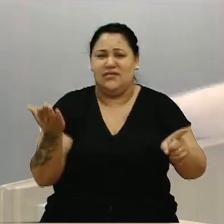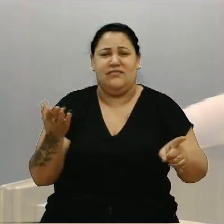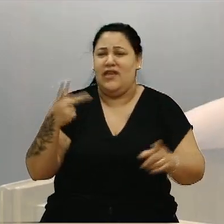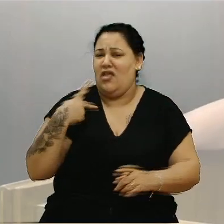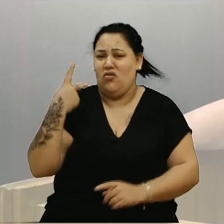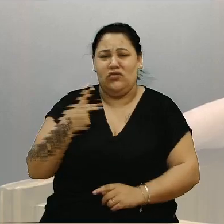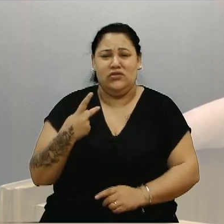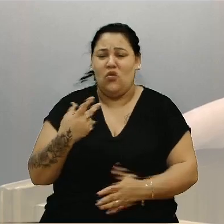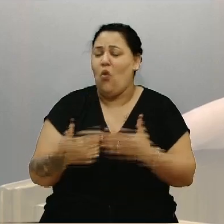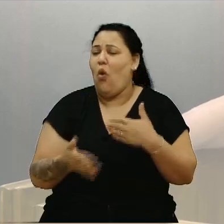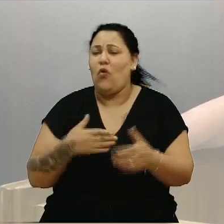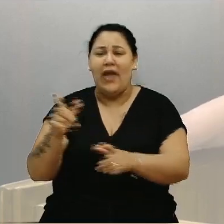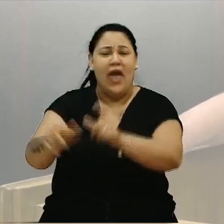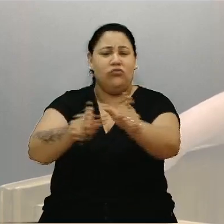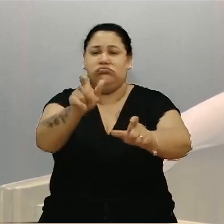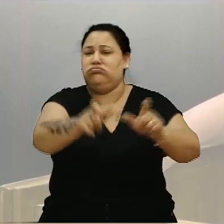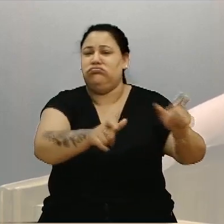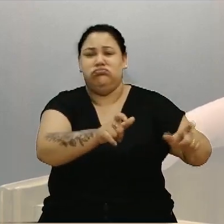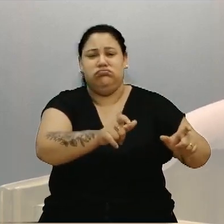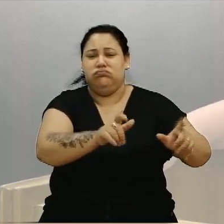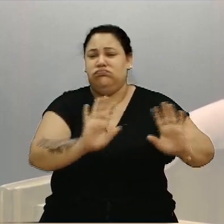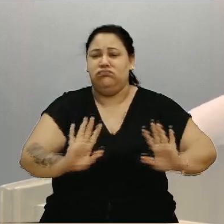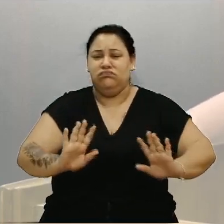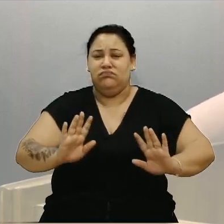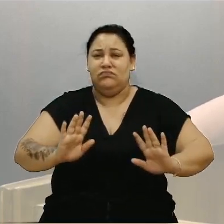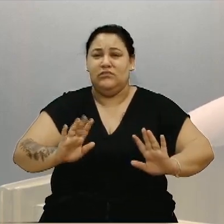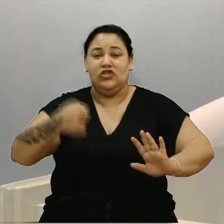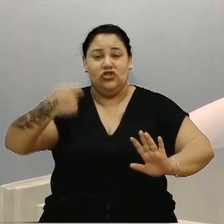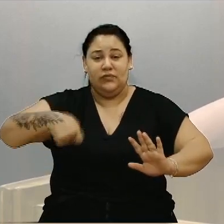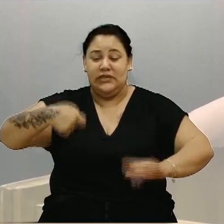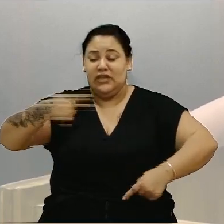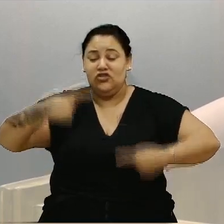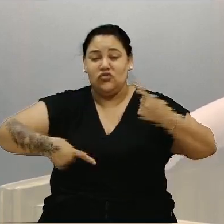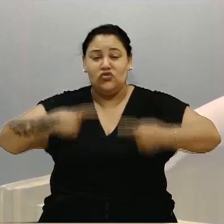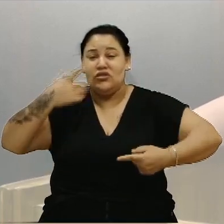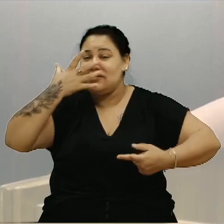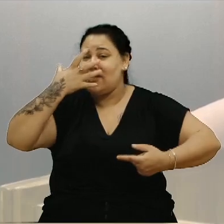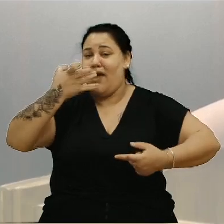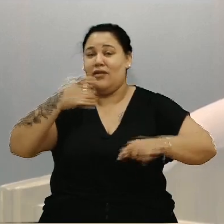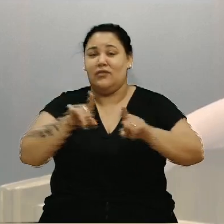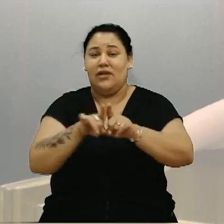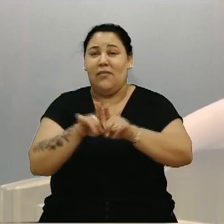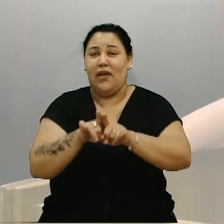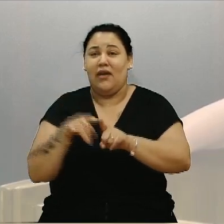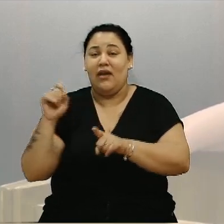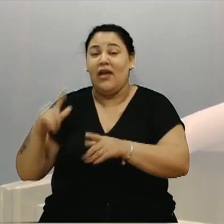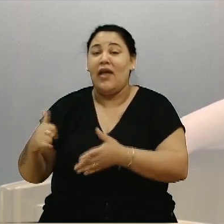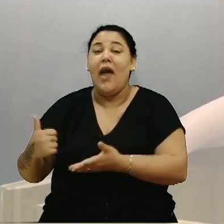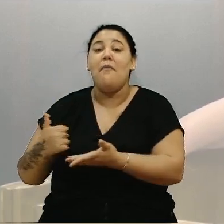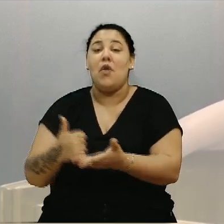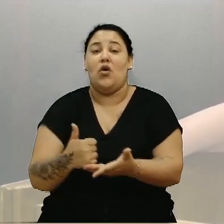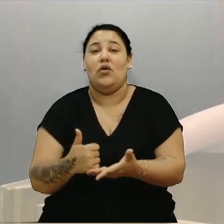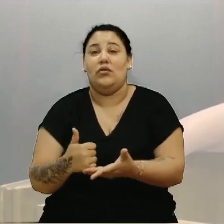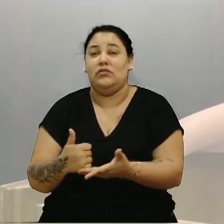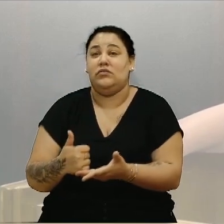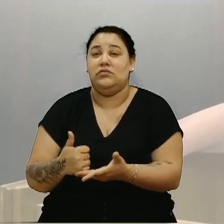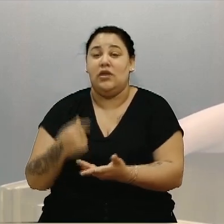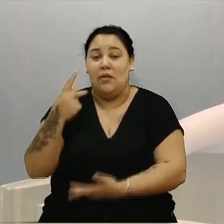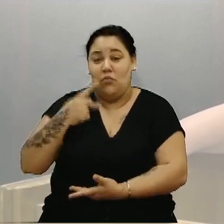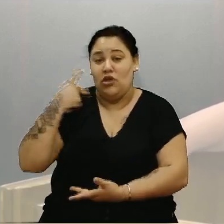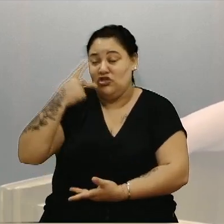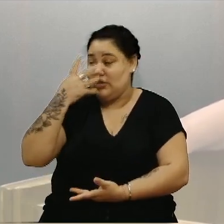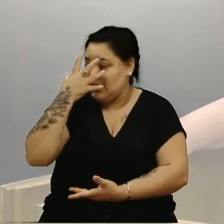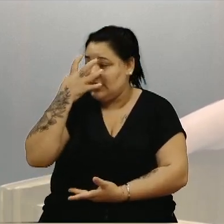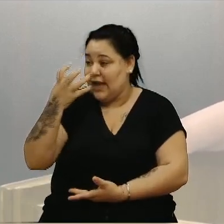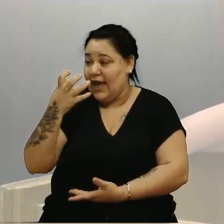com qualquer um de nós. Então, a gente precisa debater seriamente em que lado que a gente está. Se é no lado da política